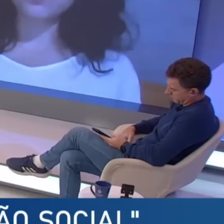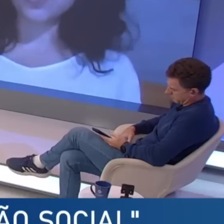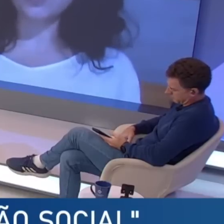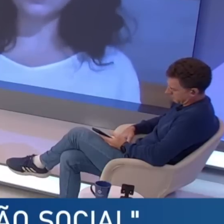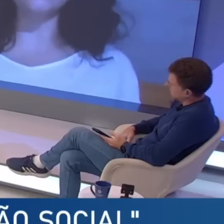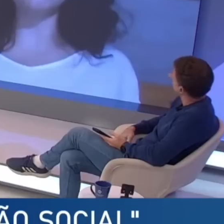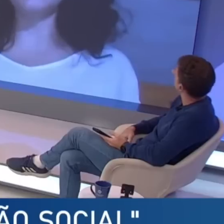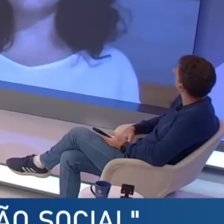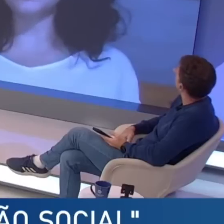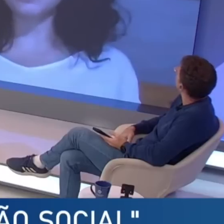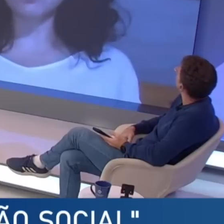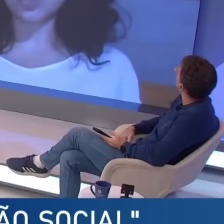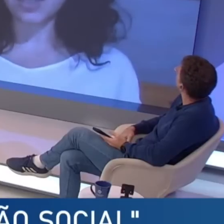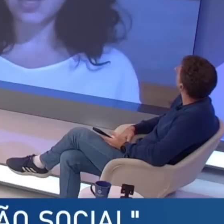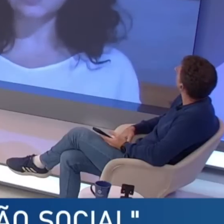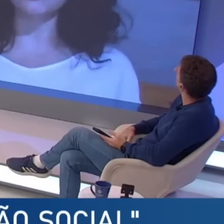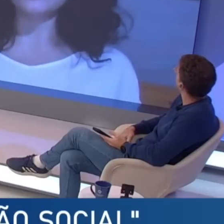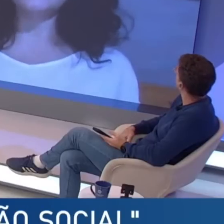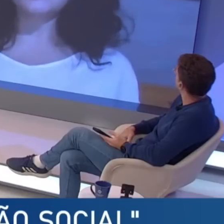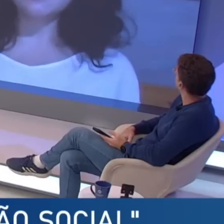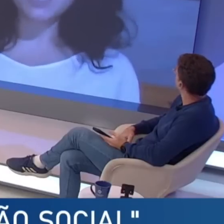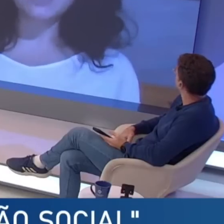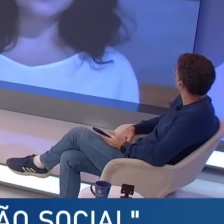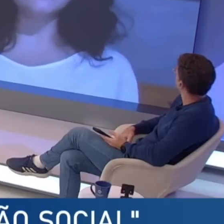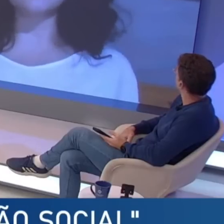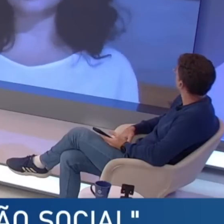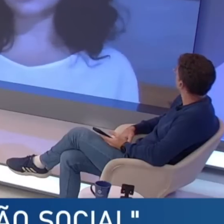como funciona a economia, o que é o dinheiro, o que é